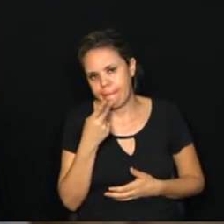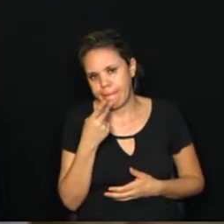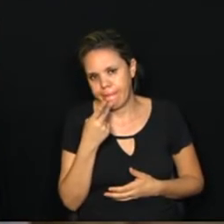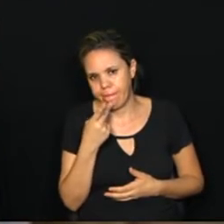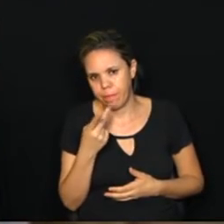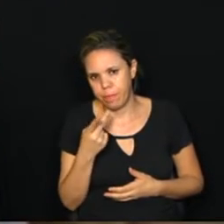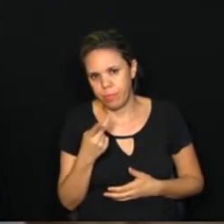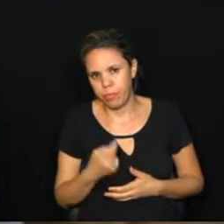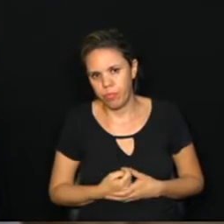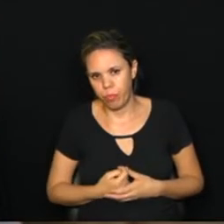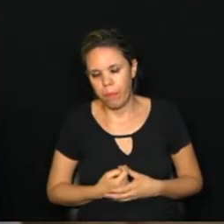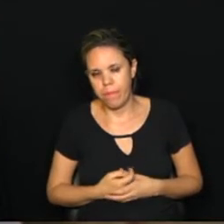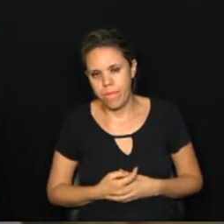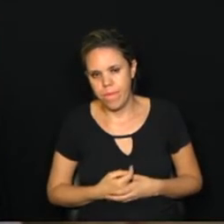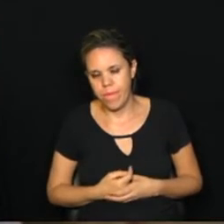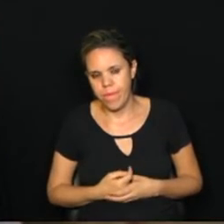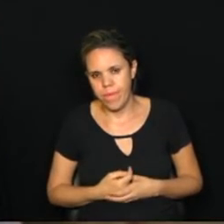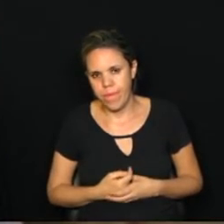dos